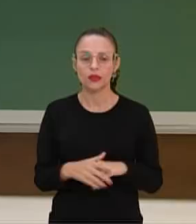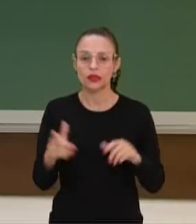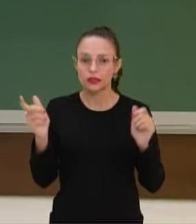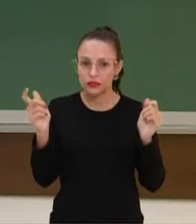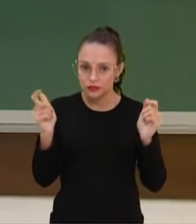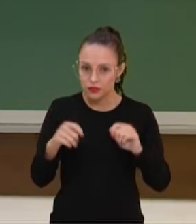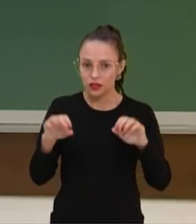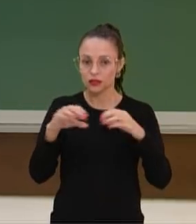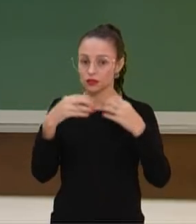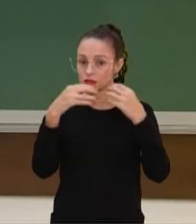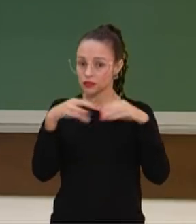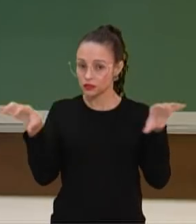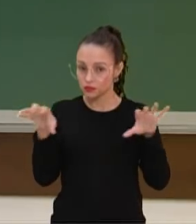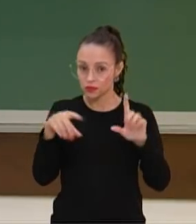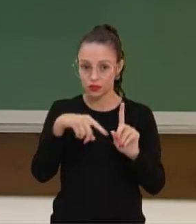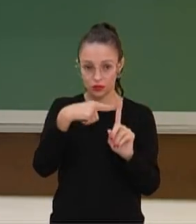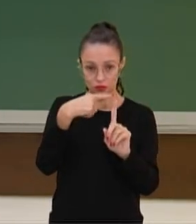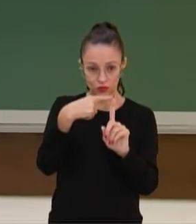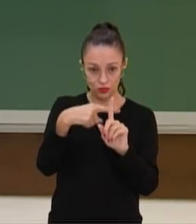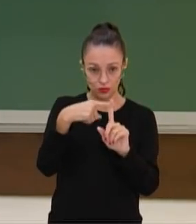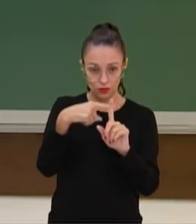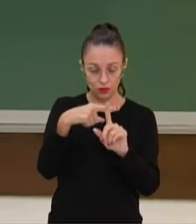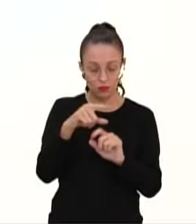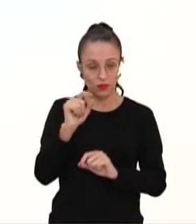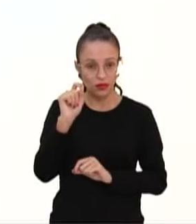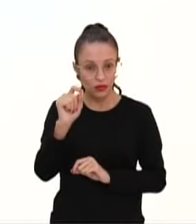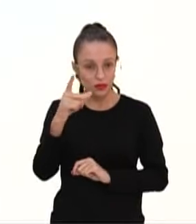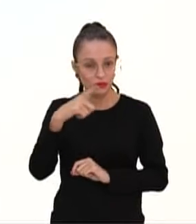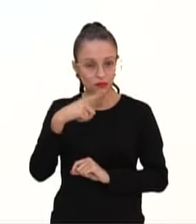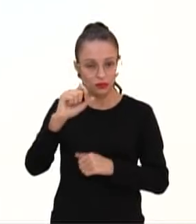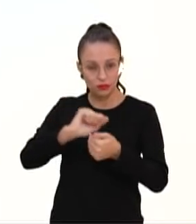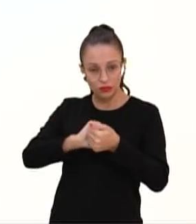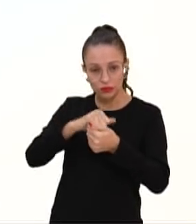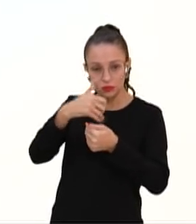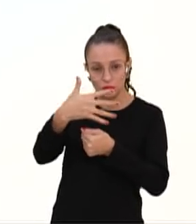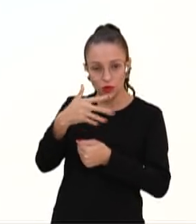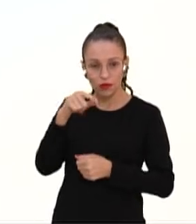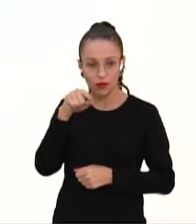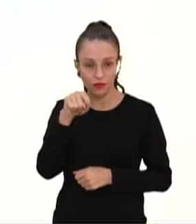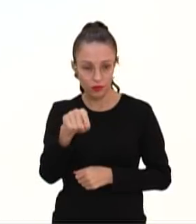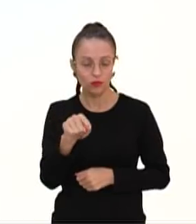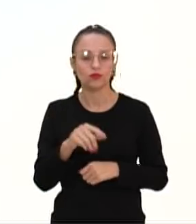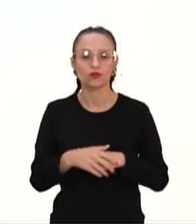possível desmembrar essa soma, que está lá no expoente de uma potência,